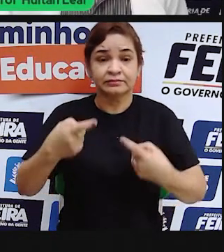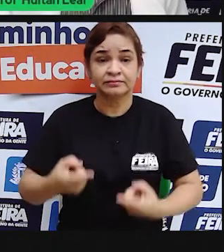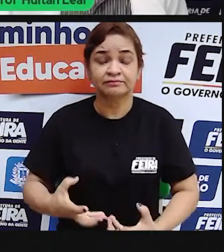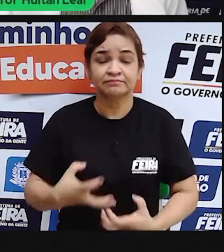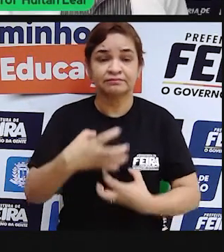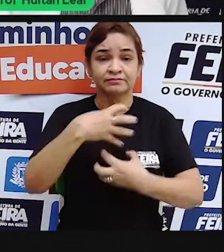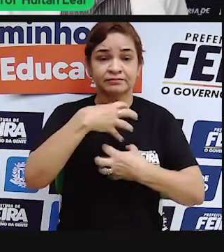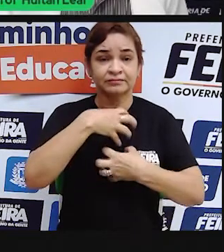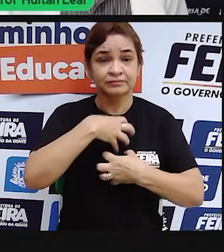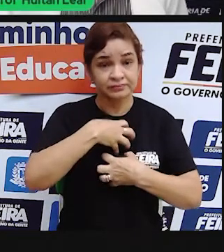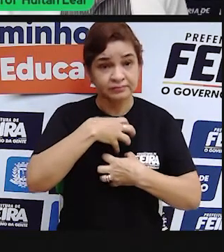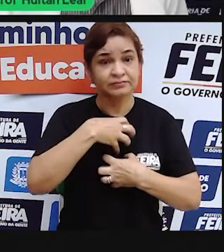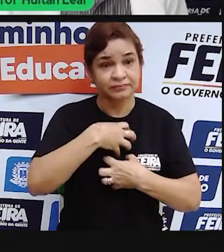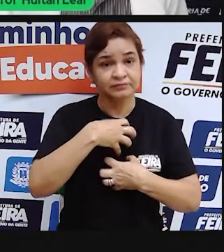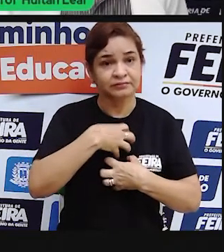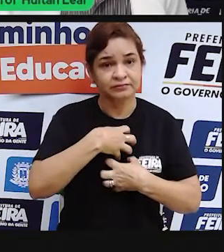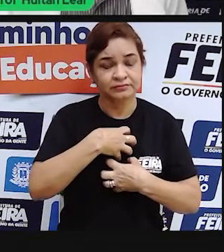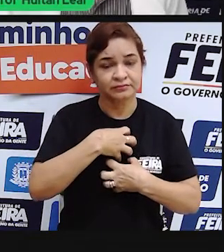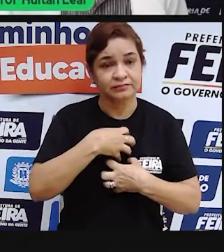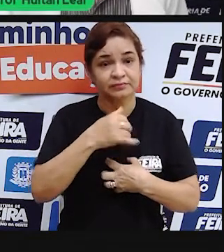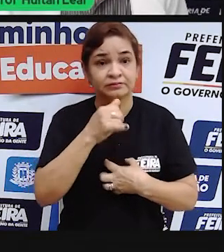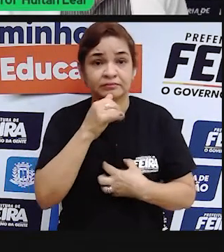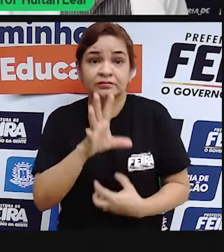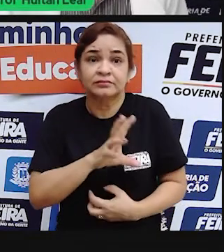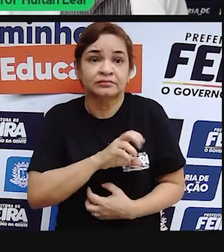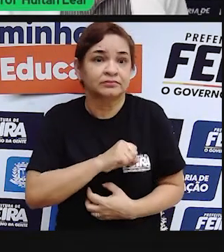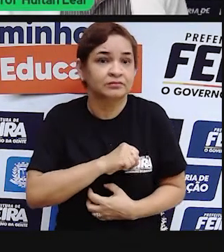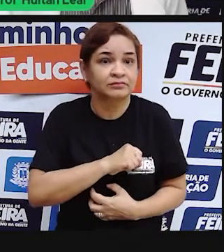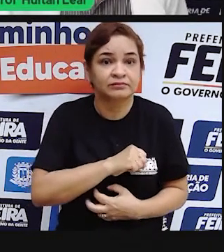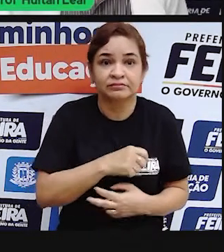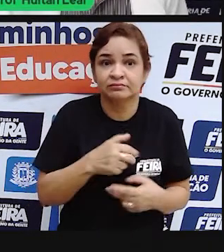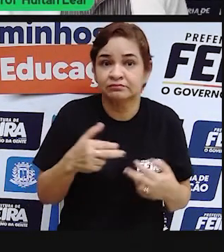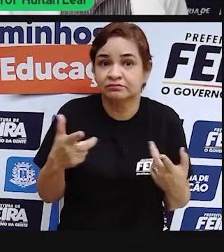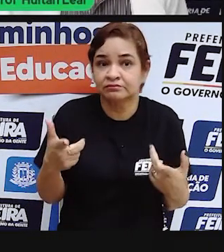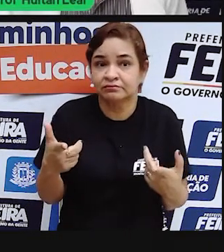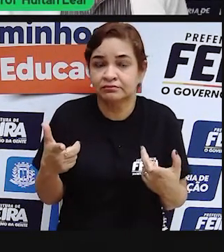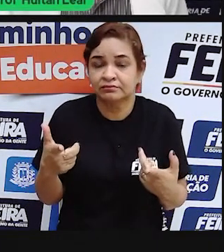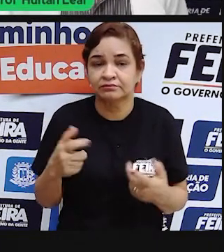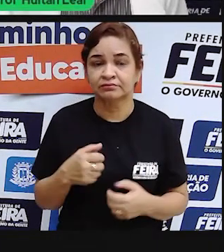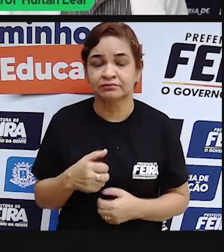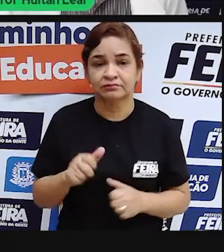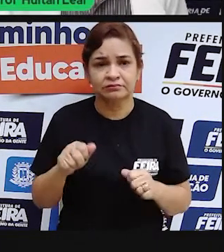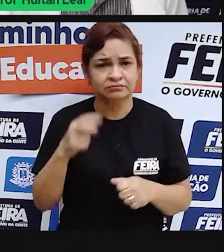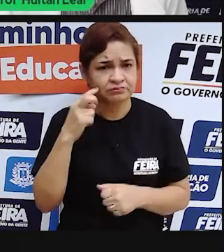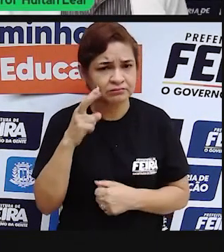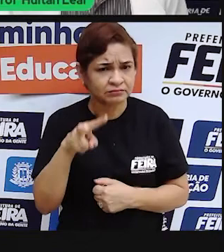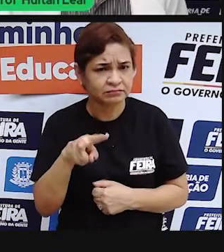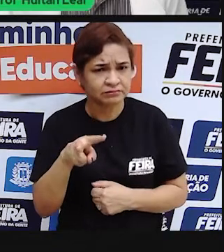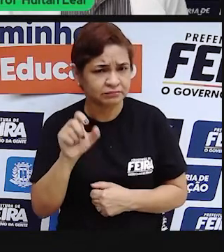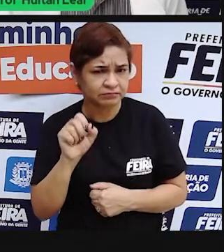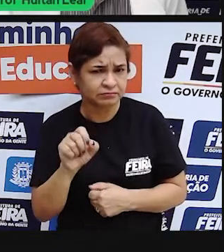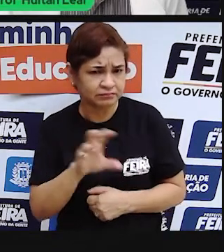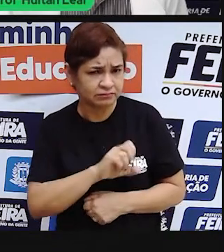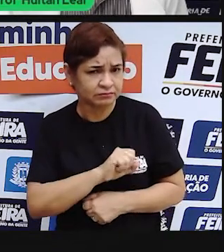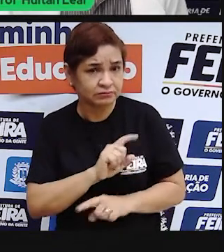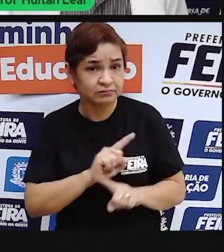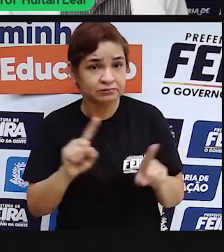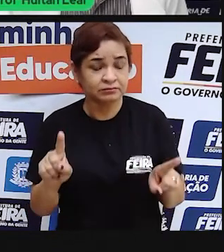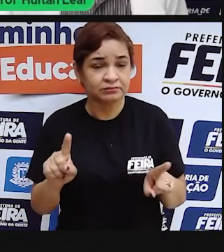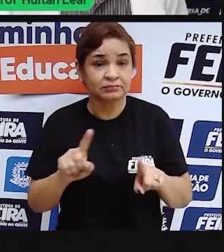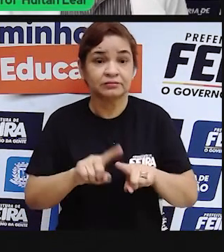algo imaterial. Não é isso? Não podemos ver, sentimos.